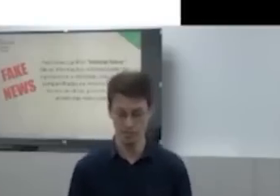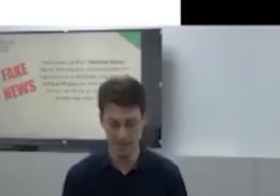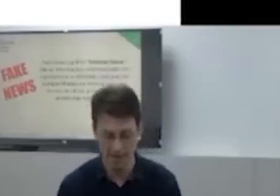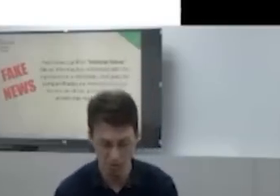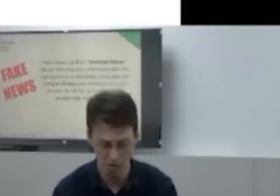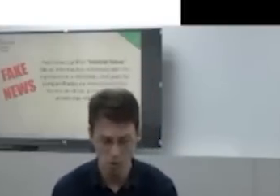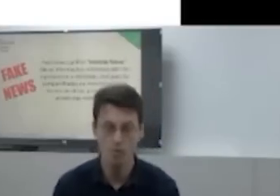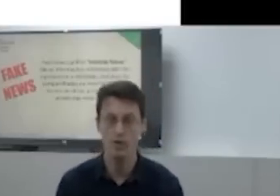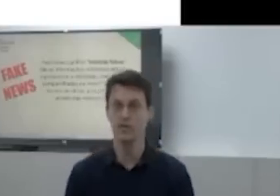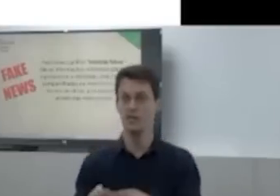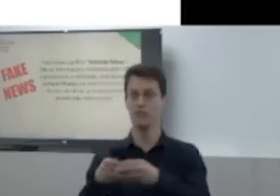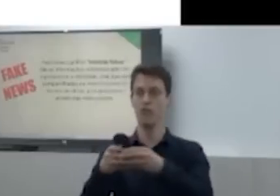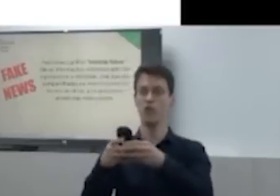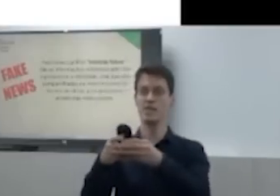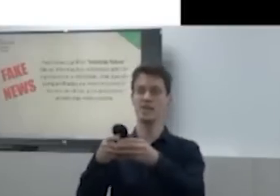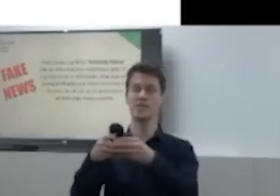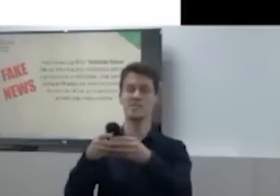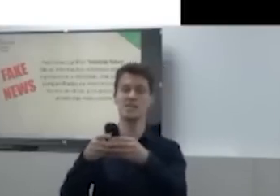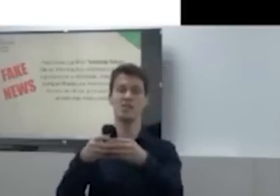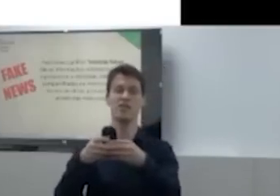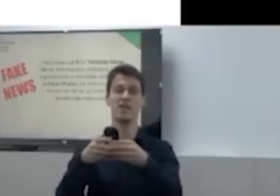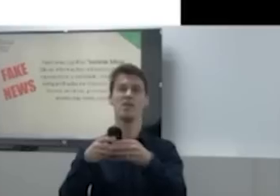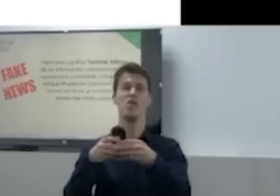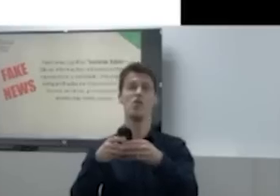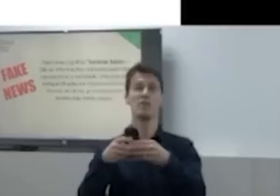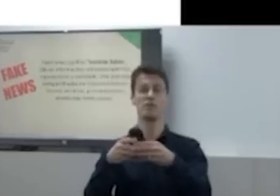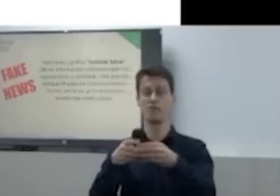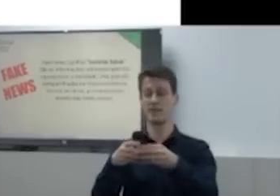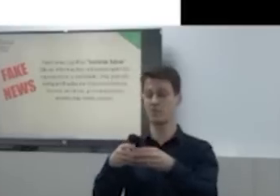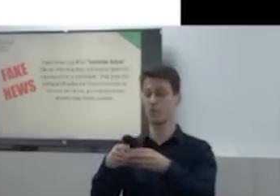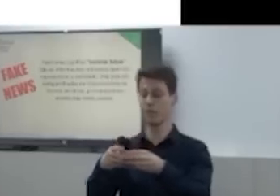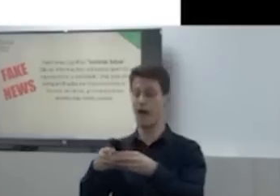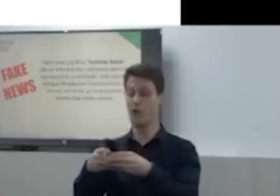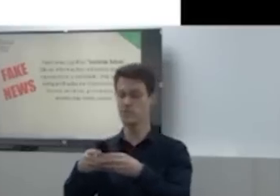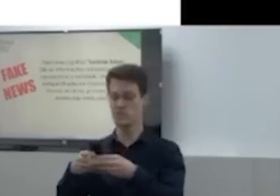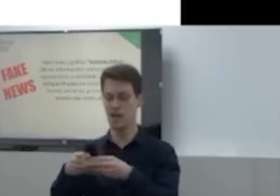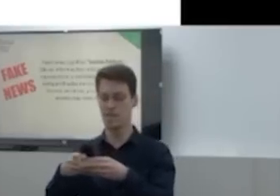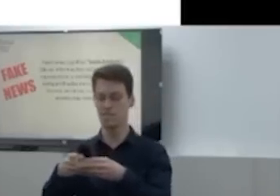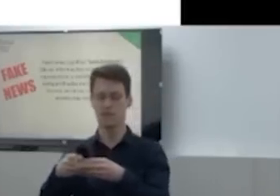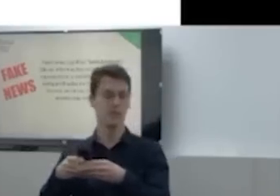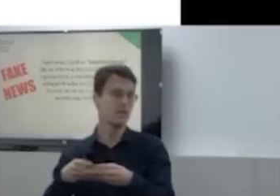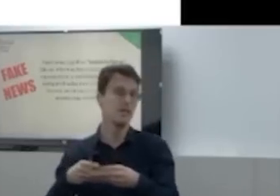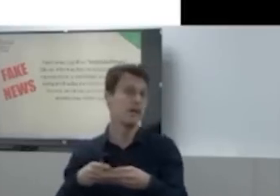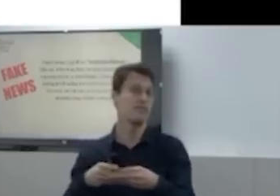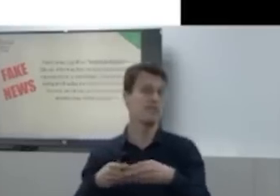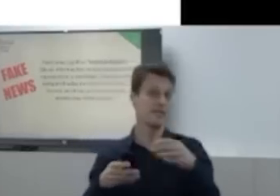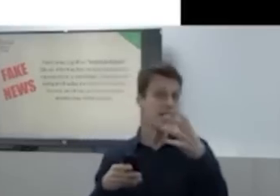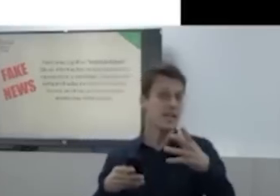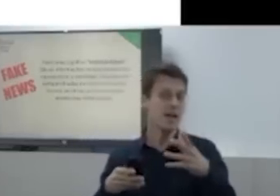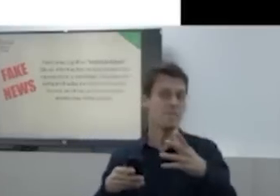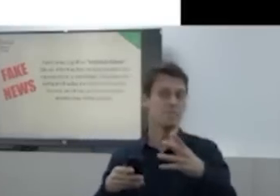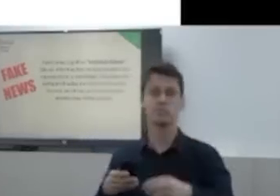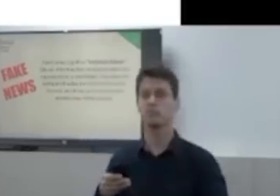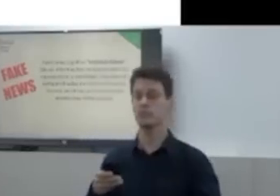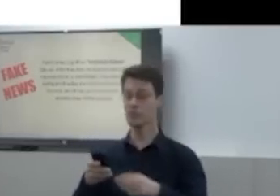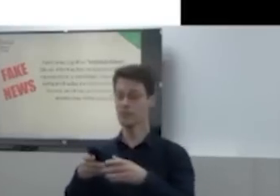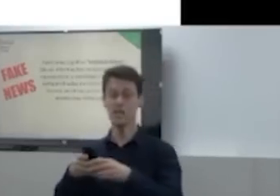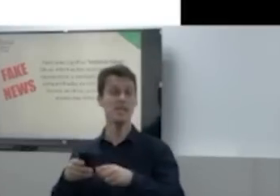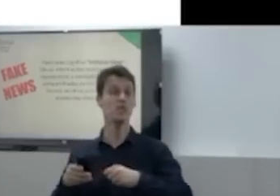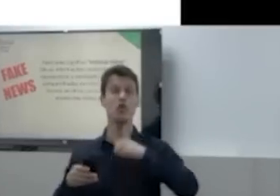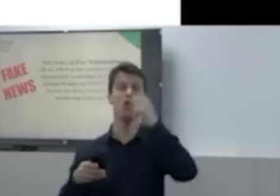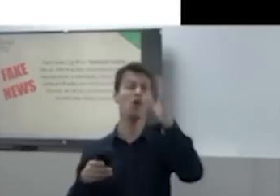escrevo agora, se eu pegar o meu telefone aqui e escrever uma informação falsa, que não é